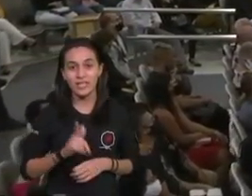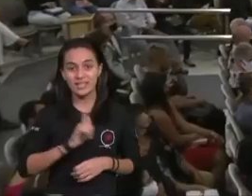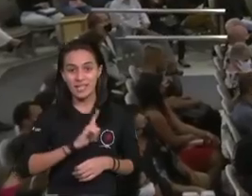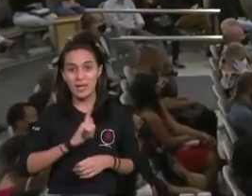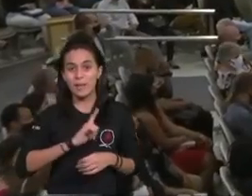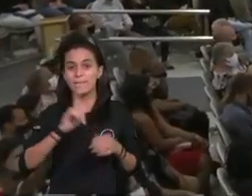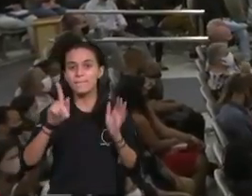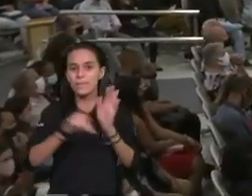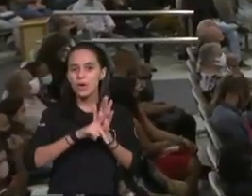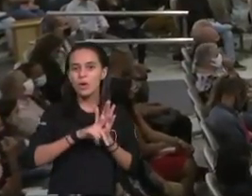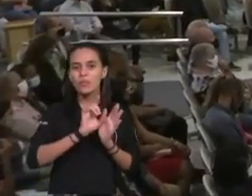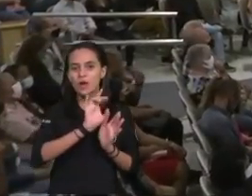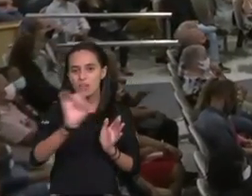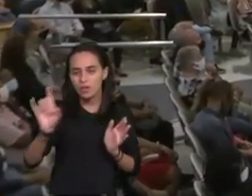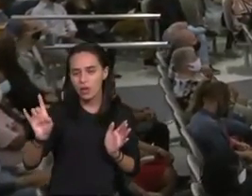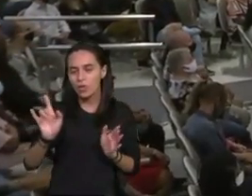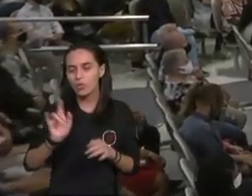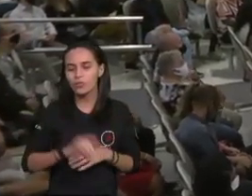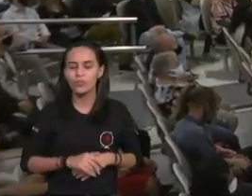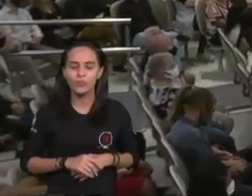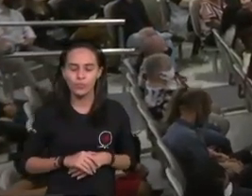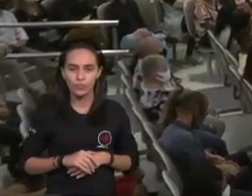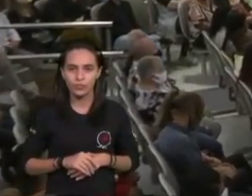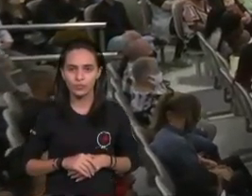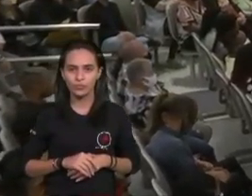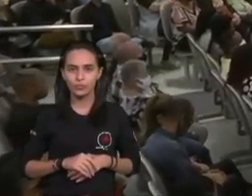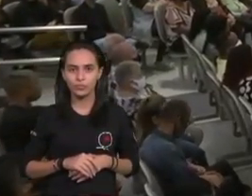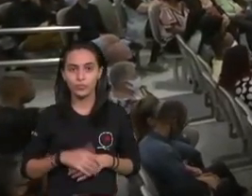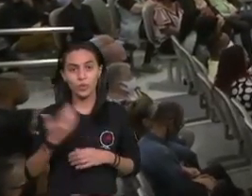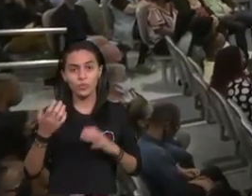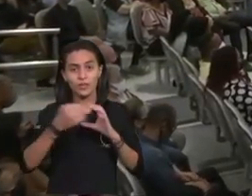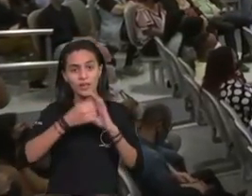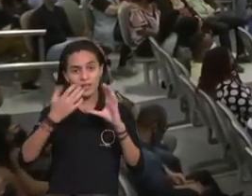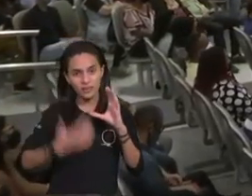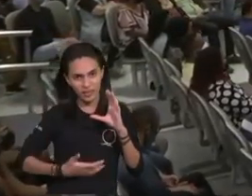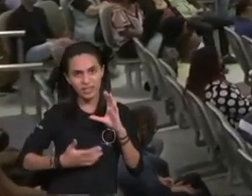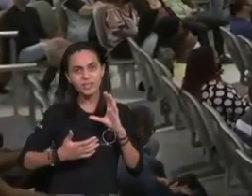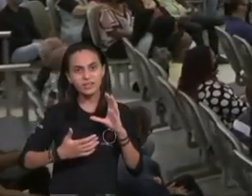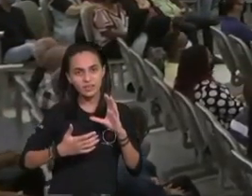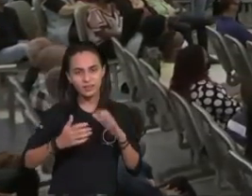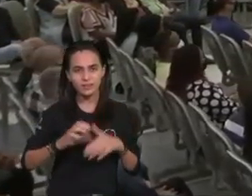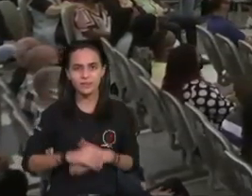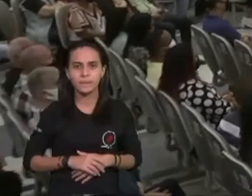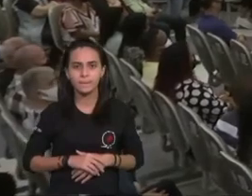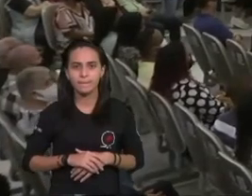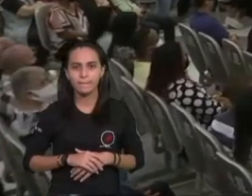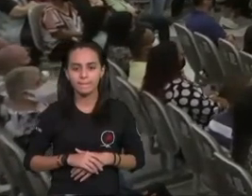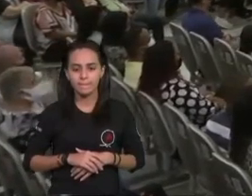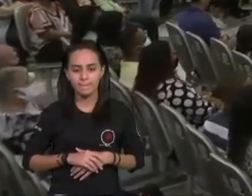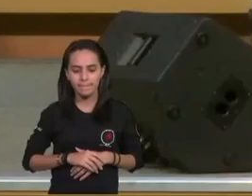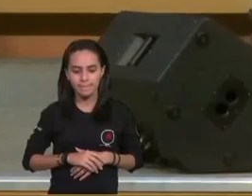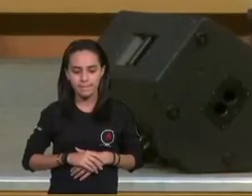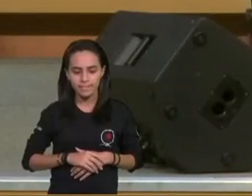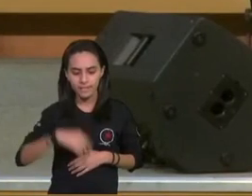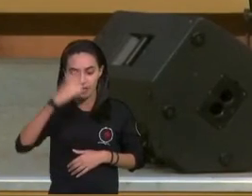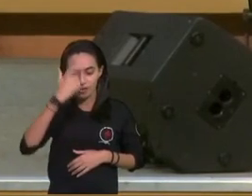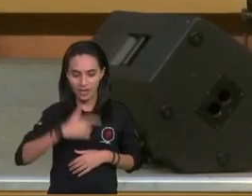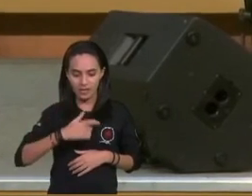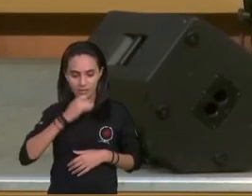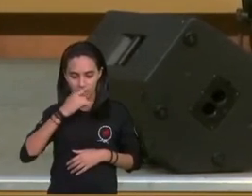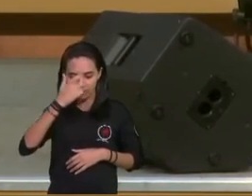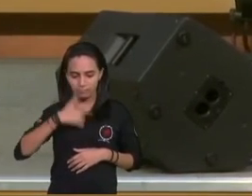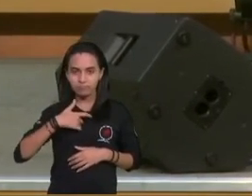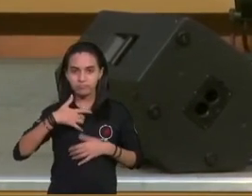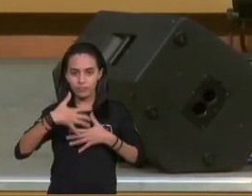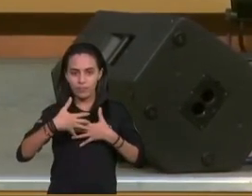e chega-se à conclusão de que características de uma espécie são transferidas para gerações